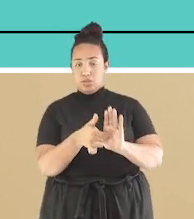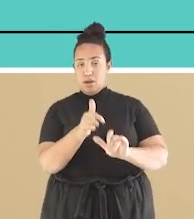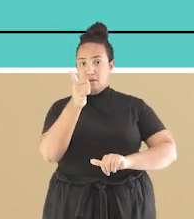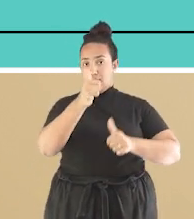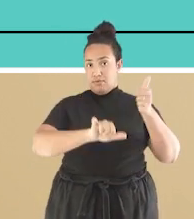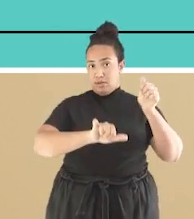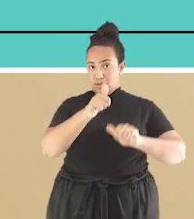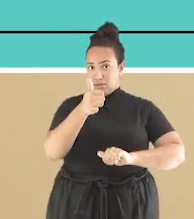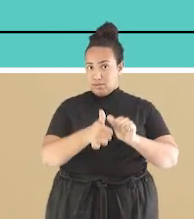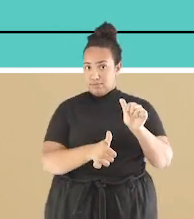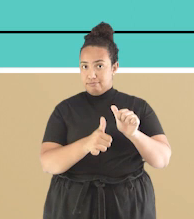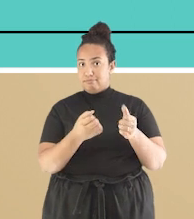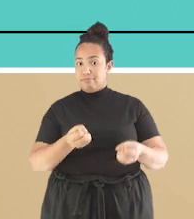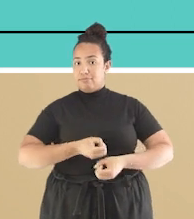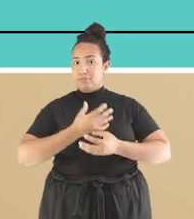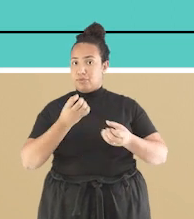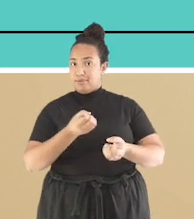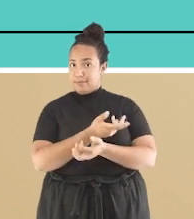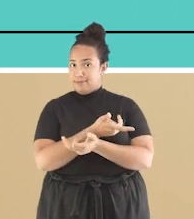de poemas.